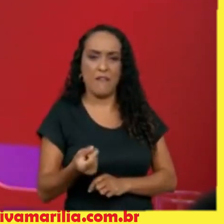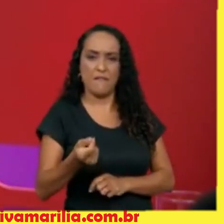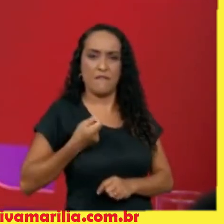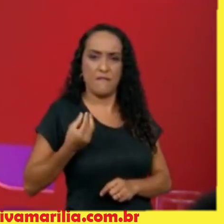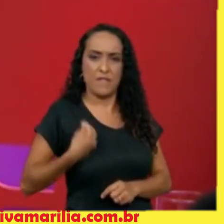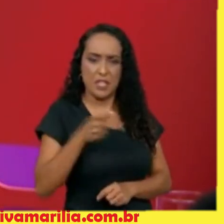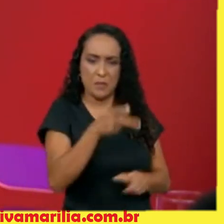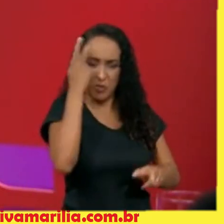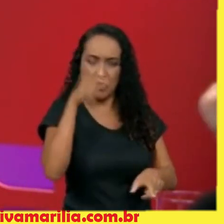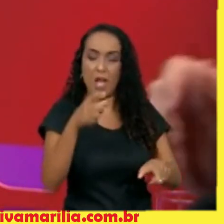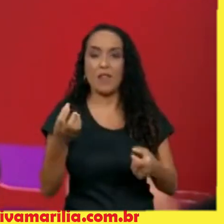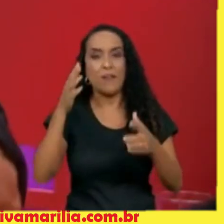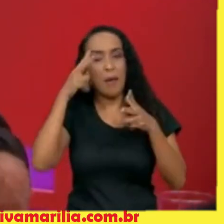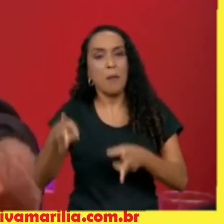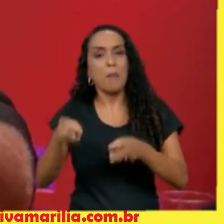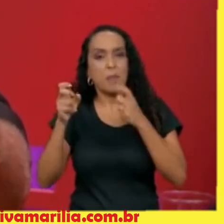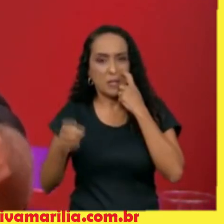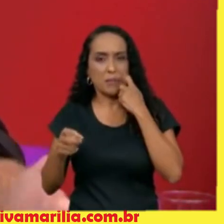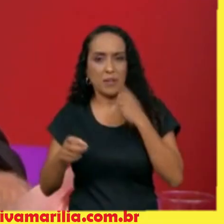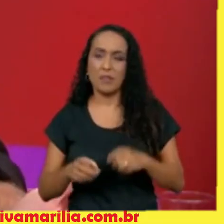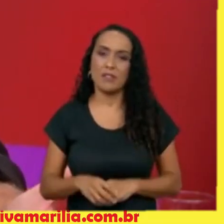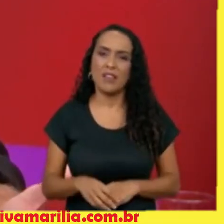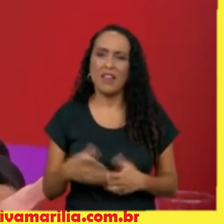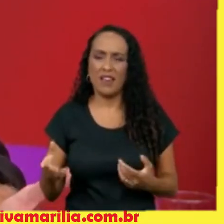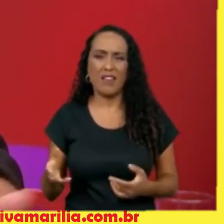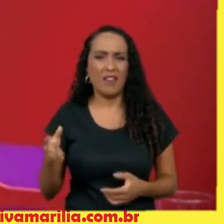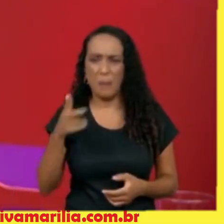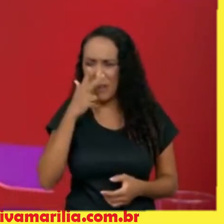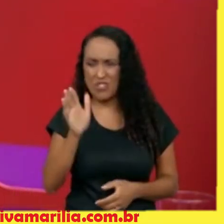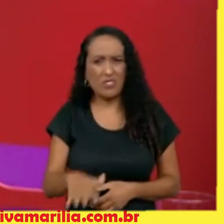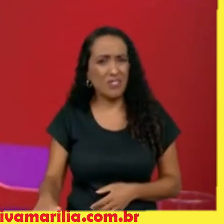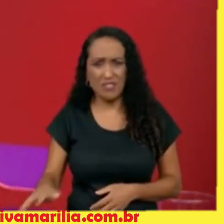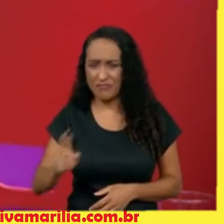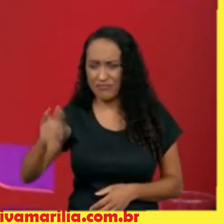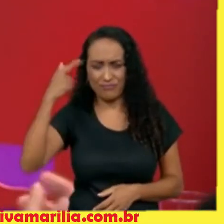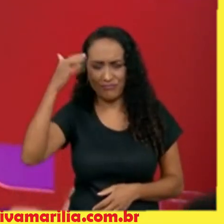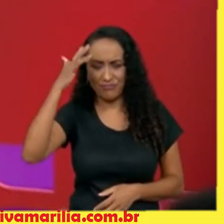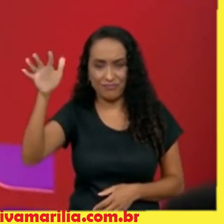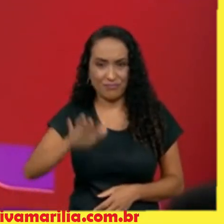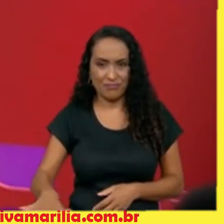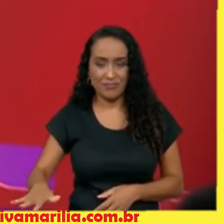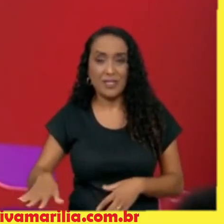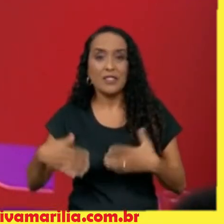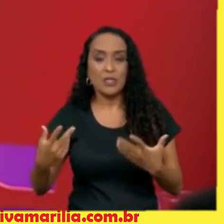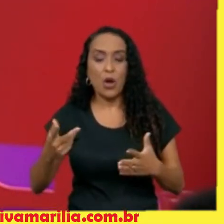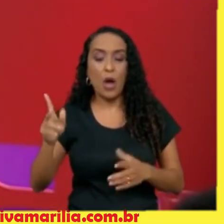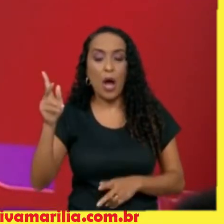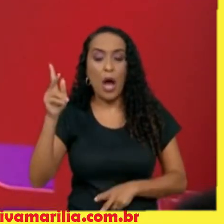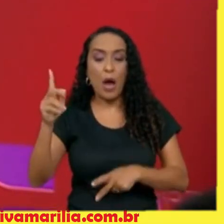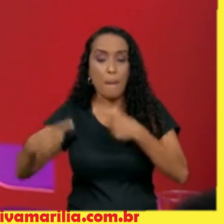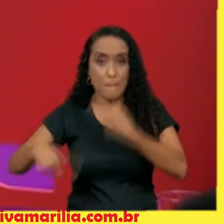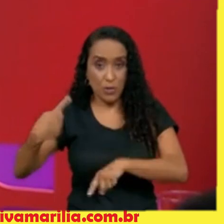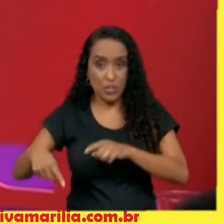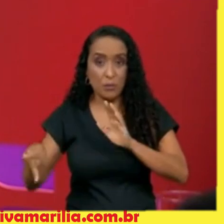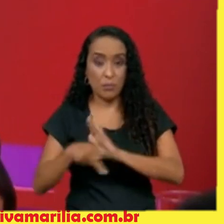perceber que isso é para o bem delas. Isso é um negócio infantil. Né? E que é a política de esquerda atual entre